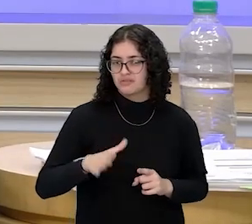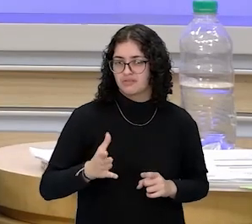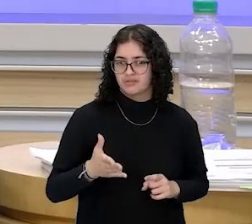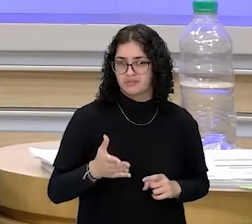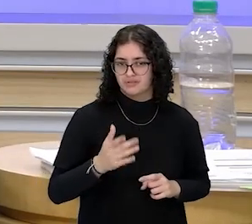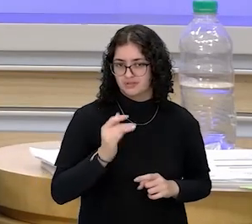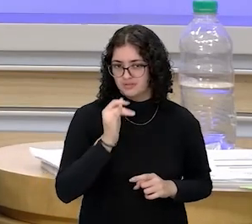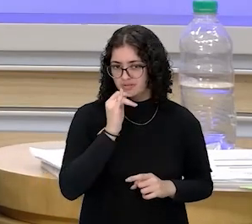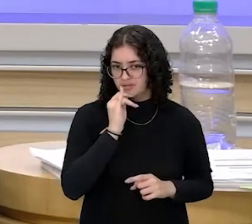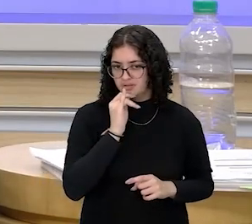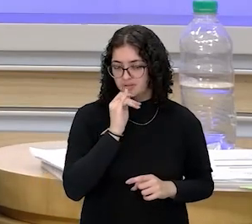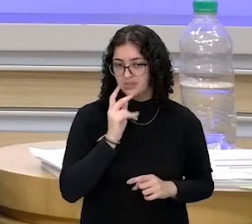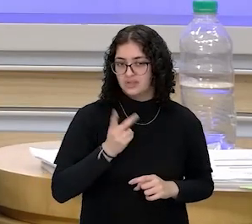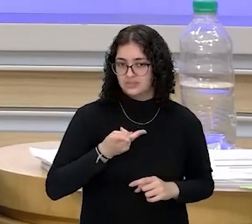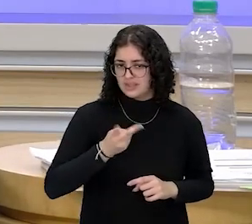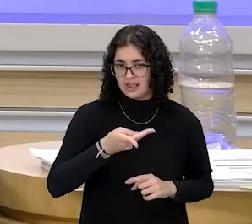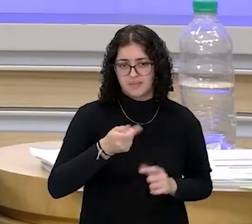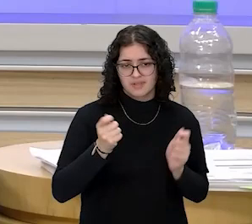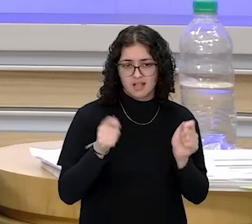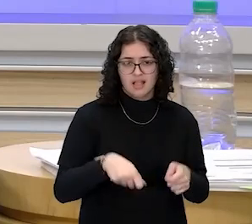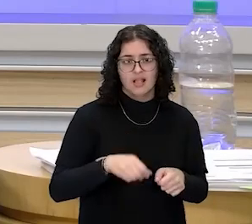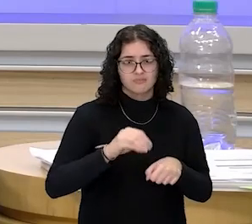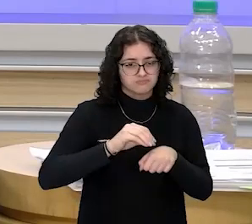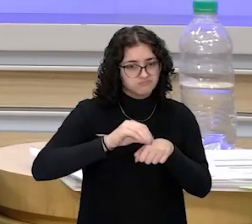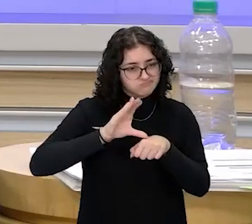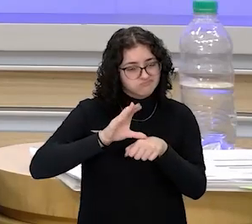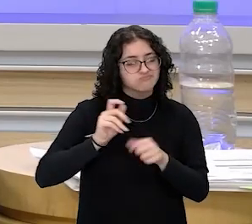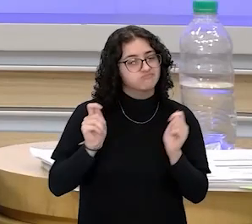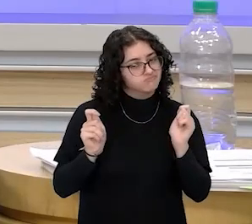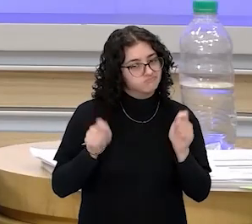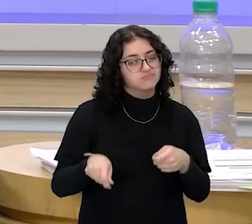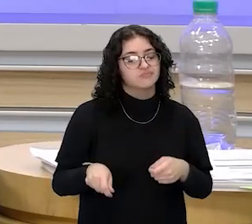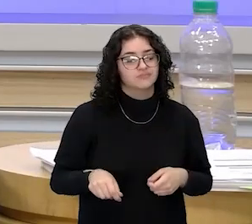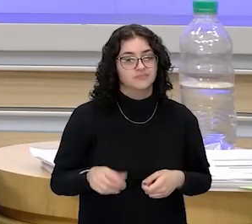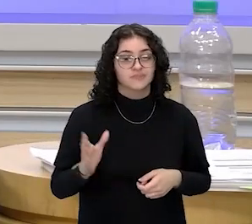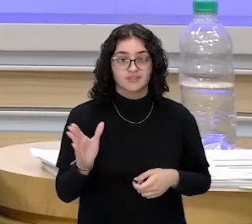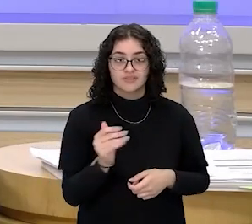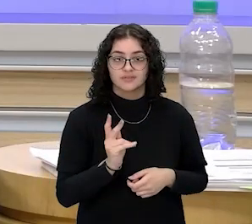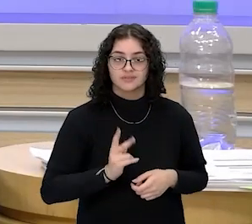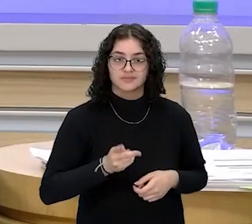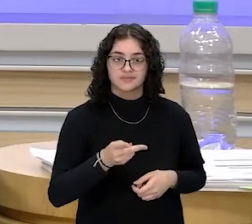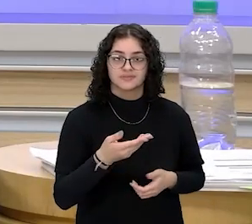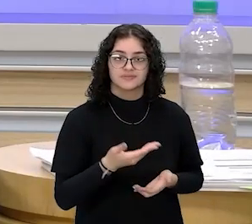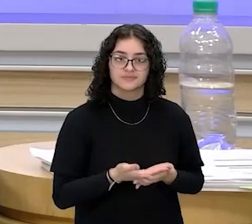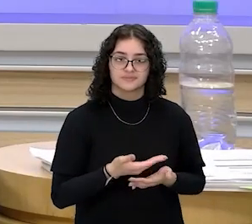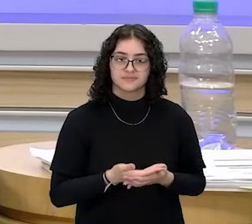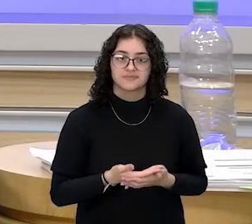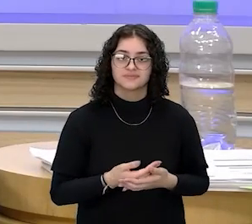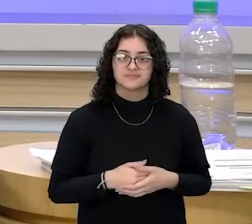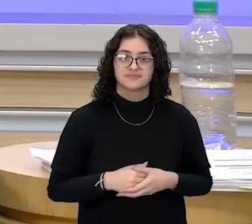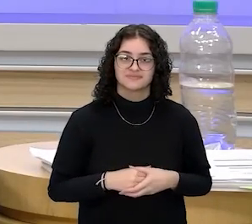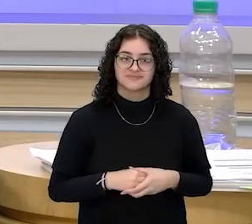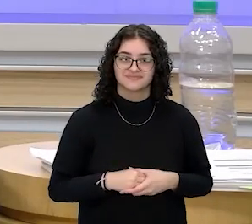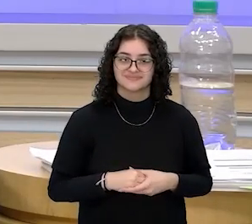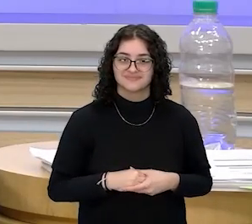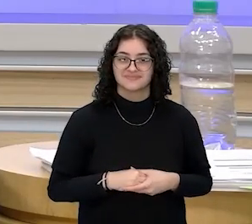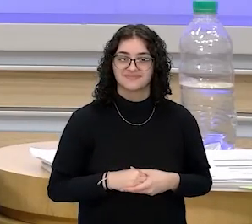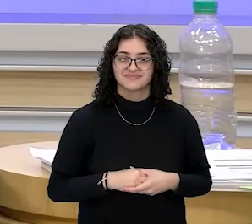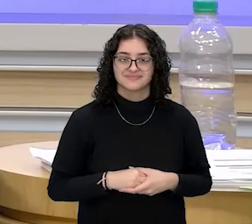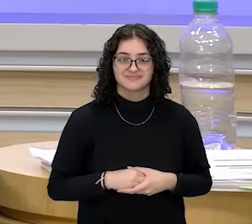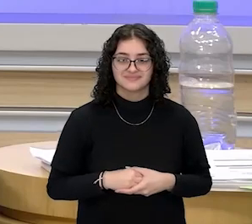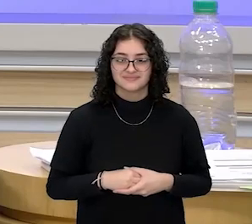não passei da fase, sempre a gente pode conhecer mais. Mas vamos continuar aqui com a nossa aula, depois desse papo aqui, né, que a gente